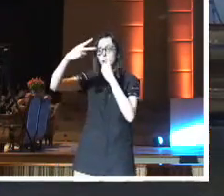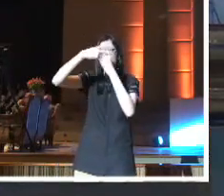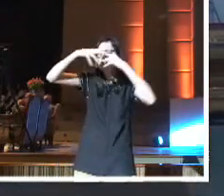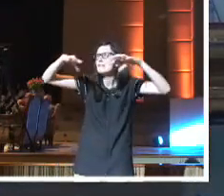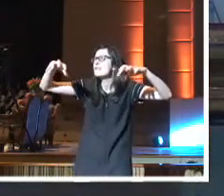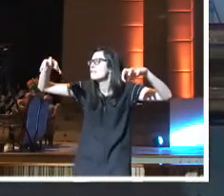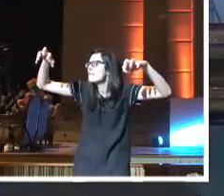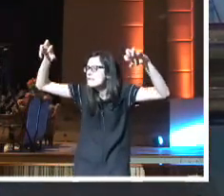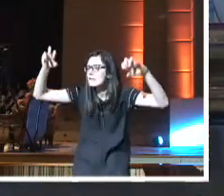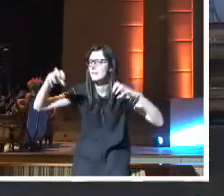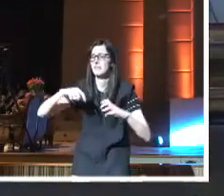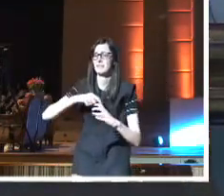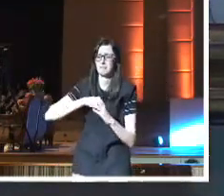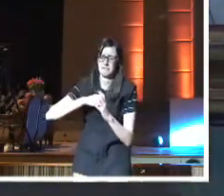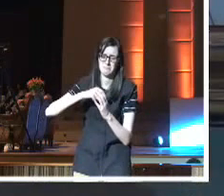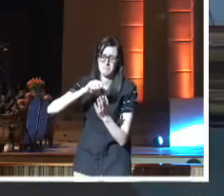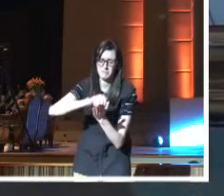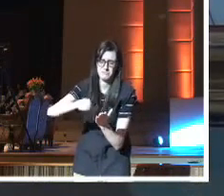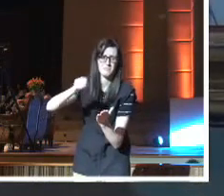masmorra, ele está